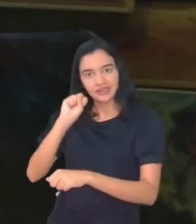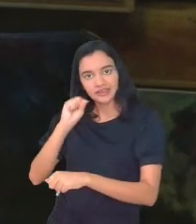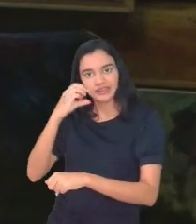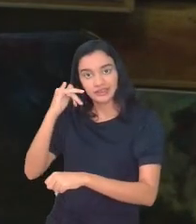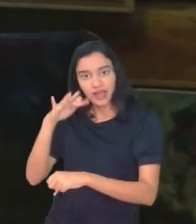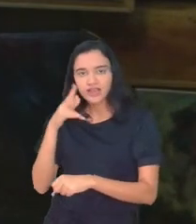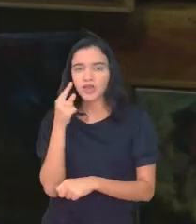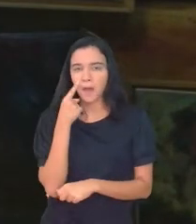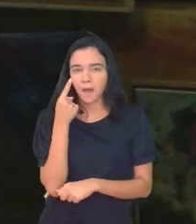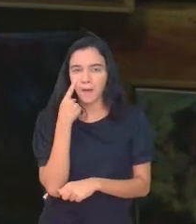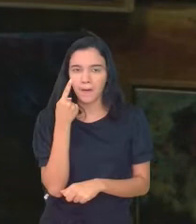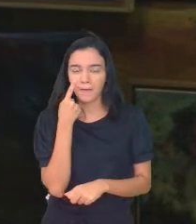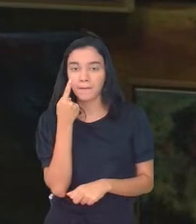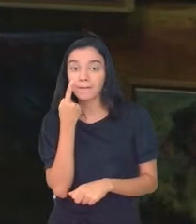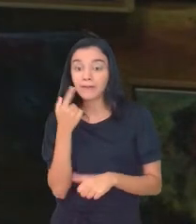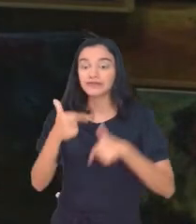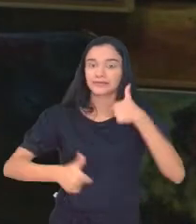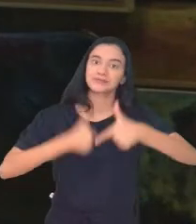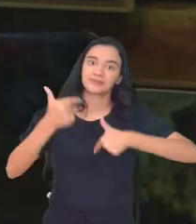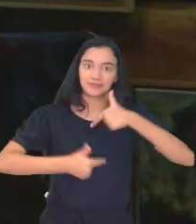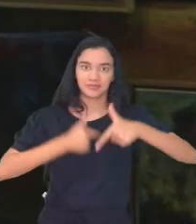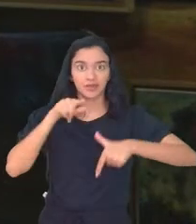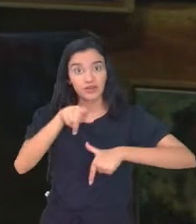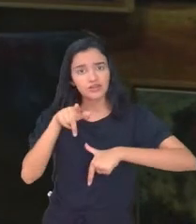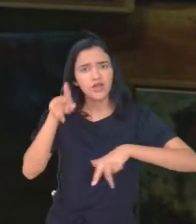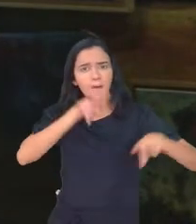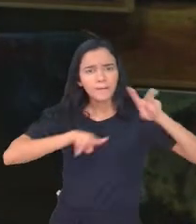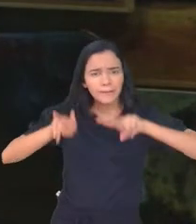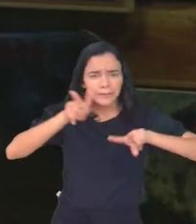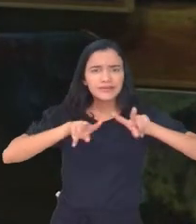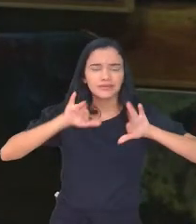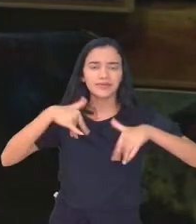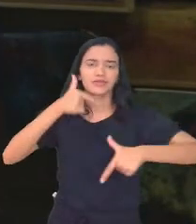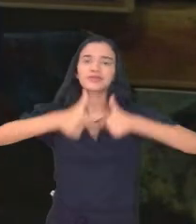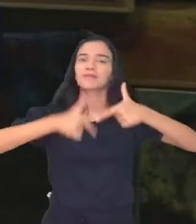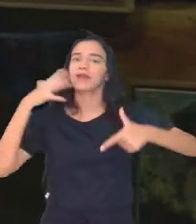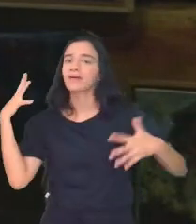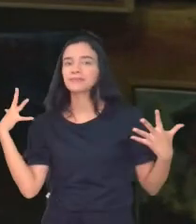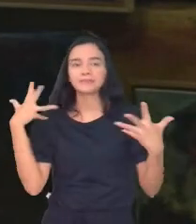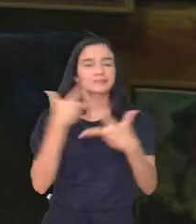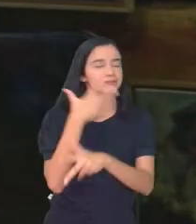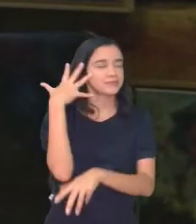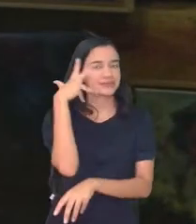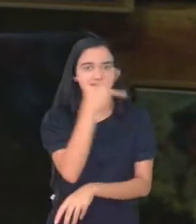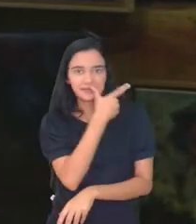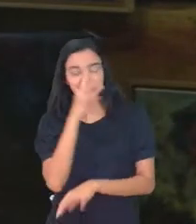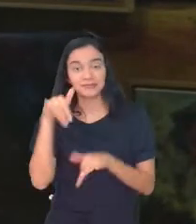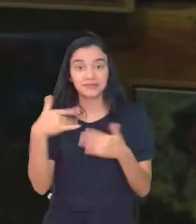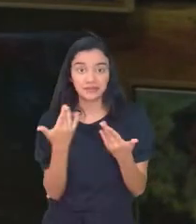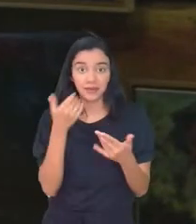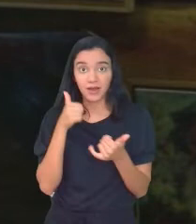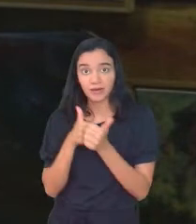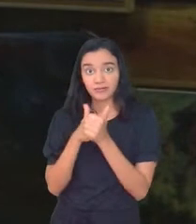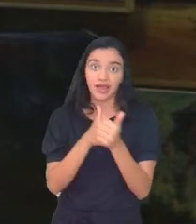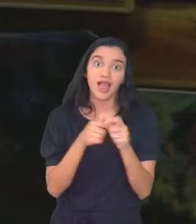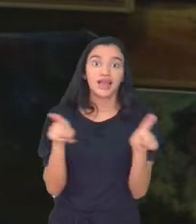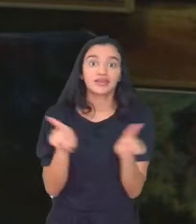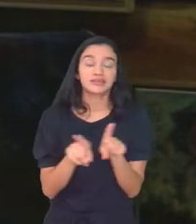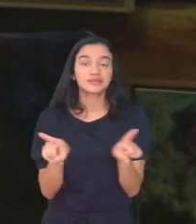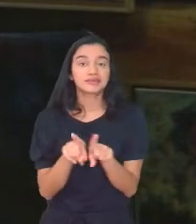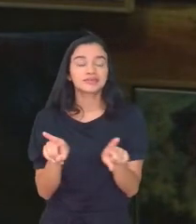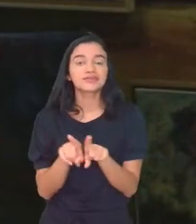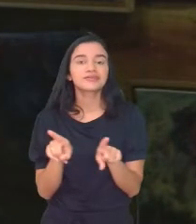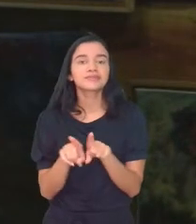uma olhada nos Isso. trabalhos dele, que como vocês estão observando, trabalhos belíssimos. Acompanham e façam